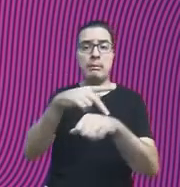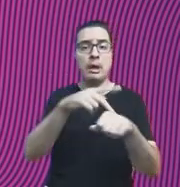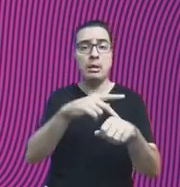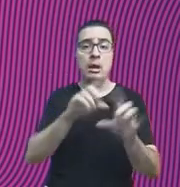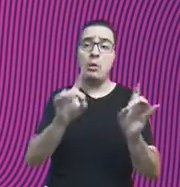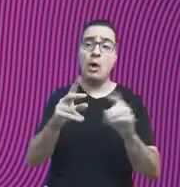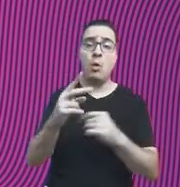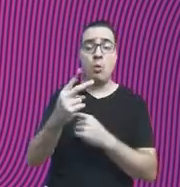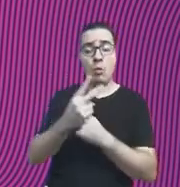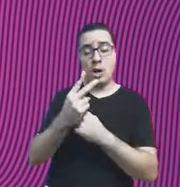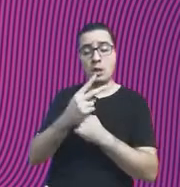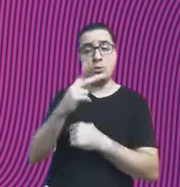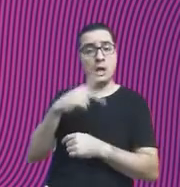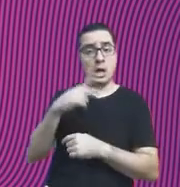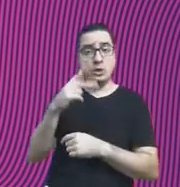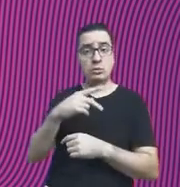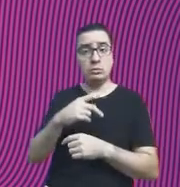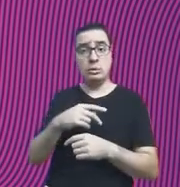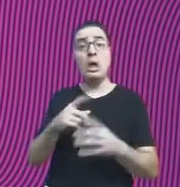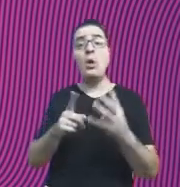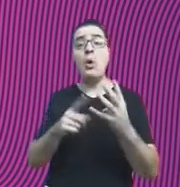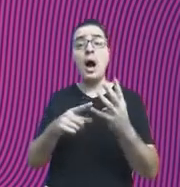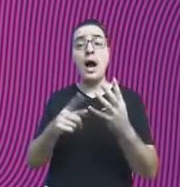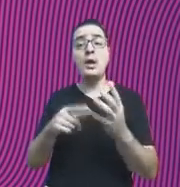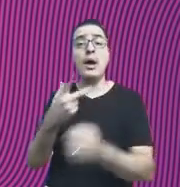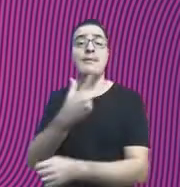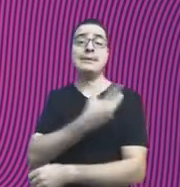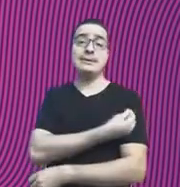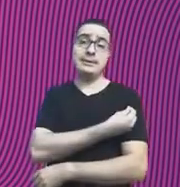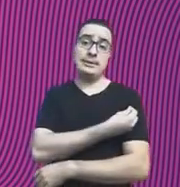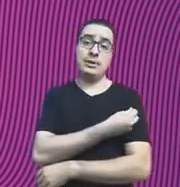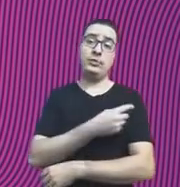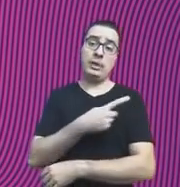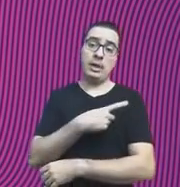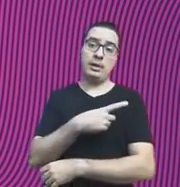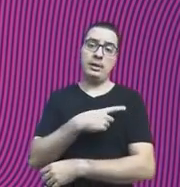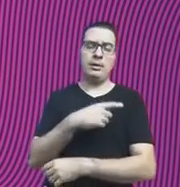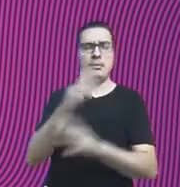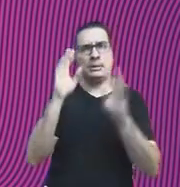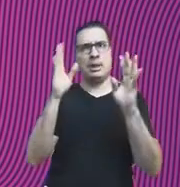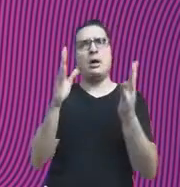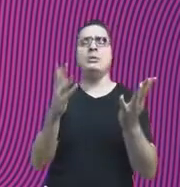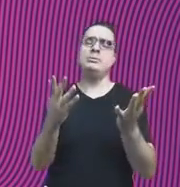vou finalizar com a vacinação. Não vamos ter ilusão. É claro que